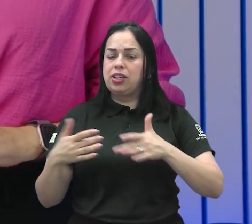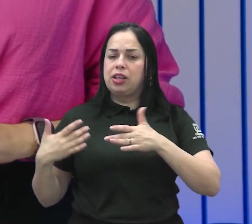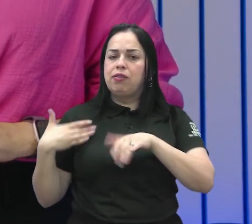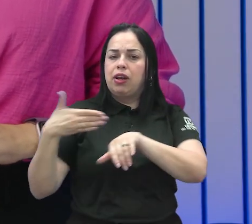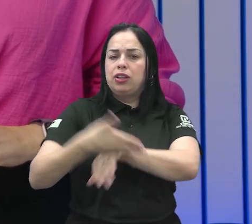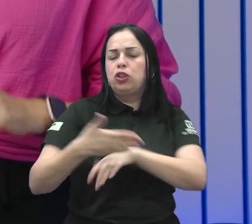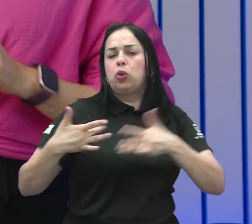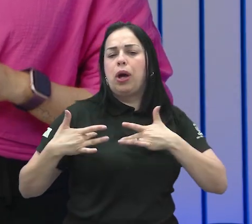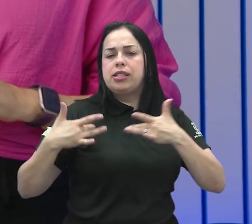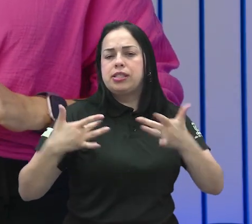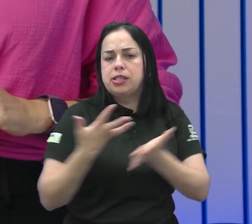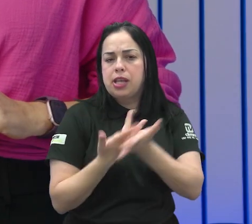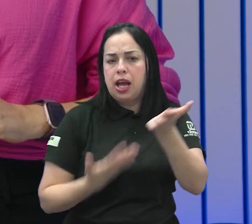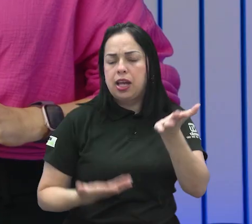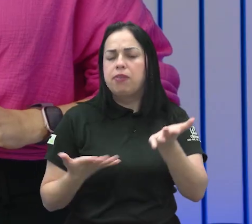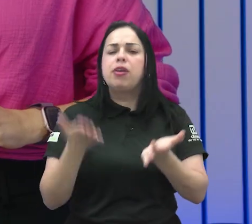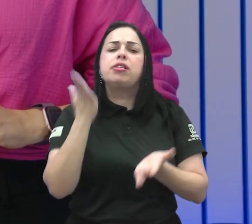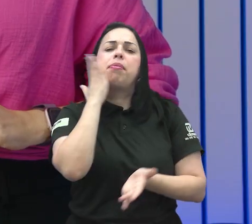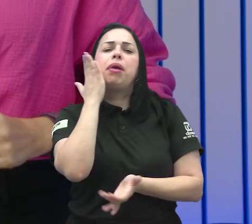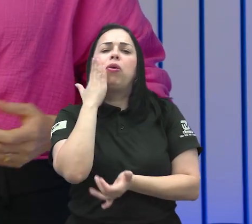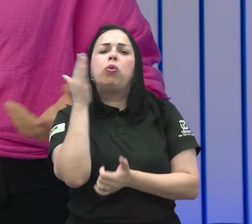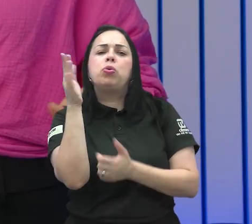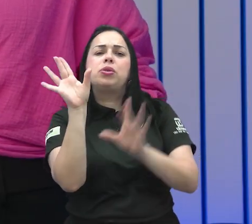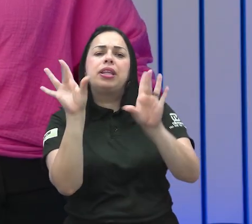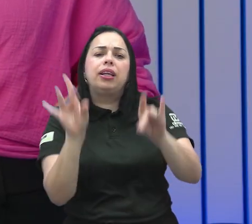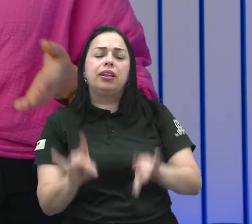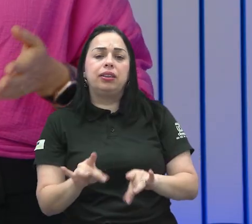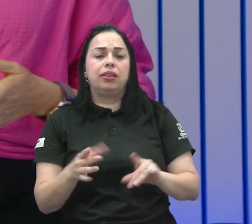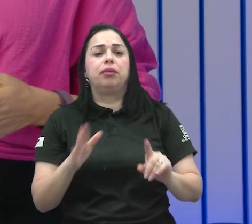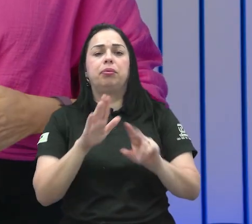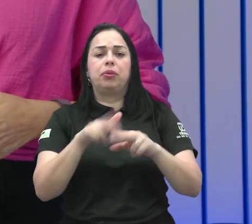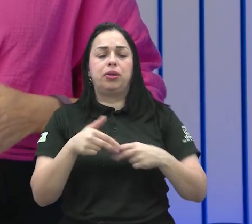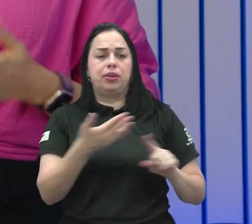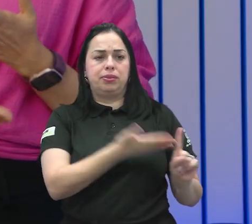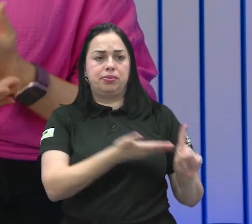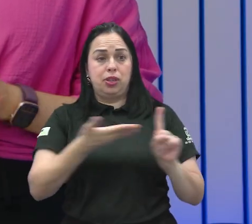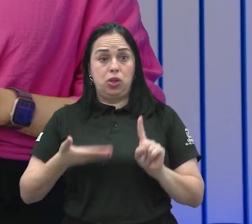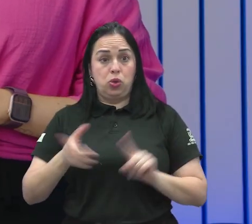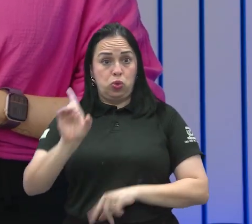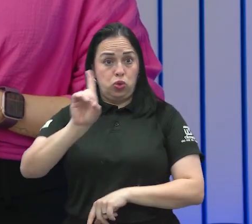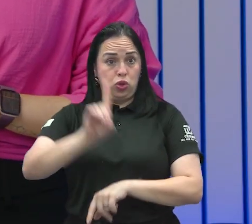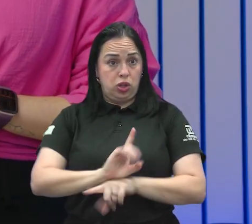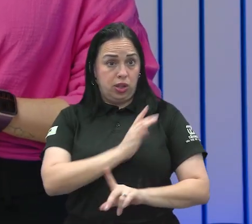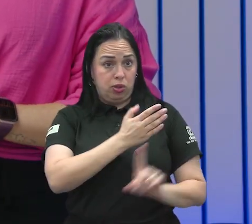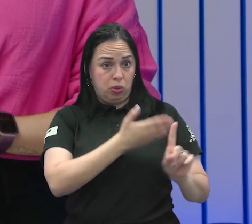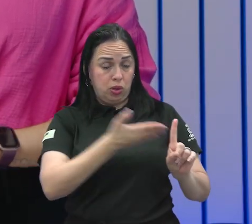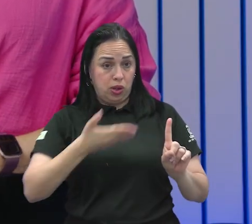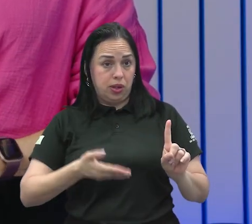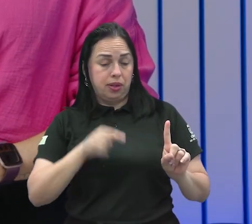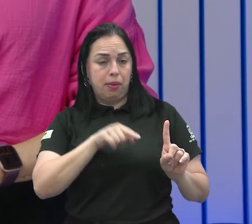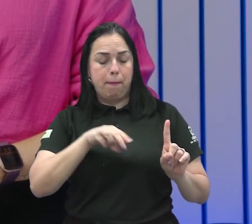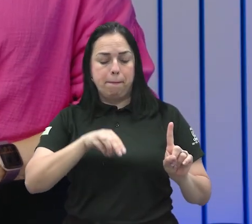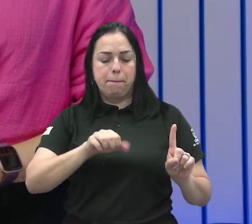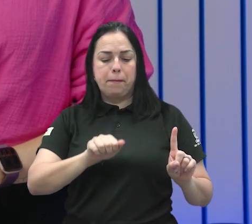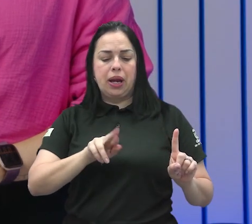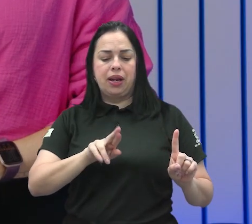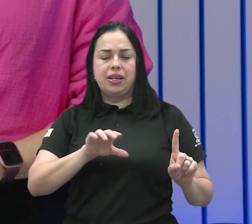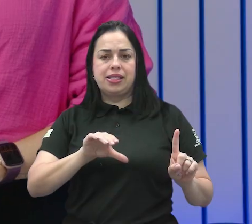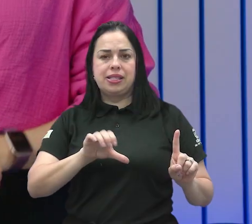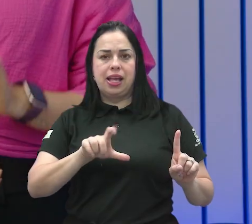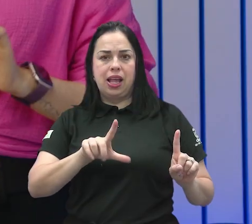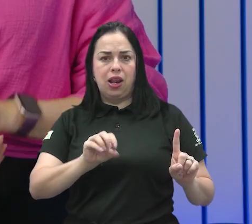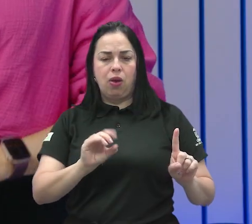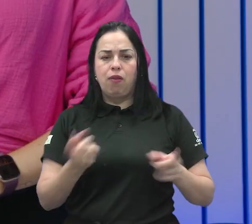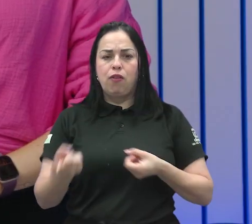dos Campos. Pois é, aqui no estúdio a gente recebe o hemoterapeuta e diretor do Banco de Sangue de São José, Marcelo